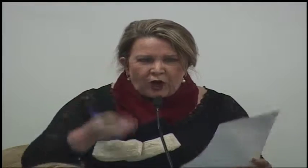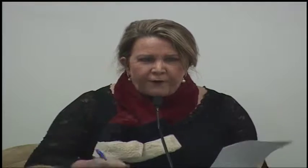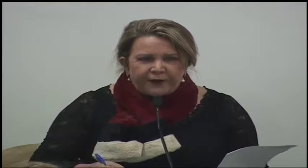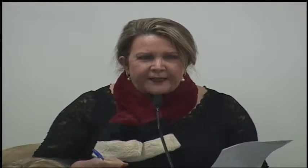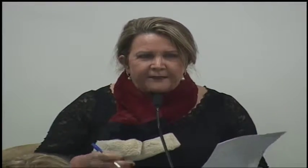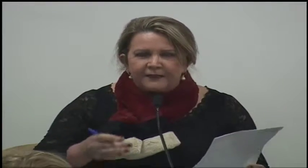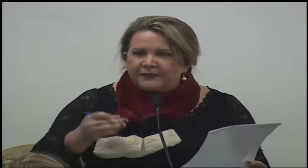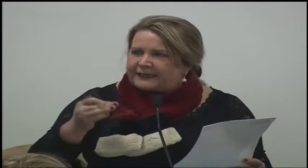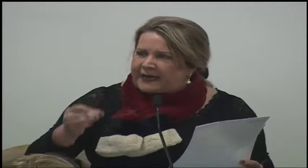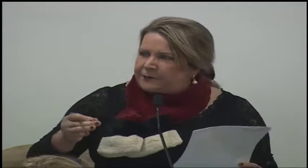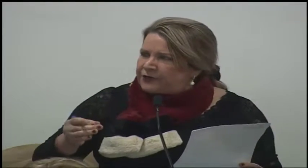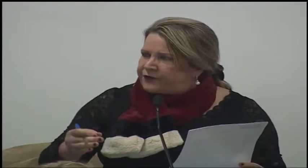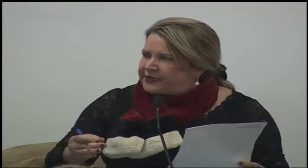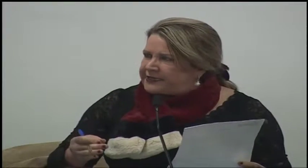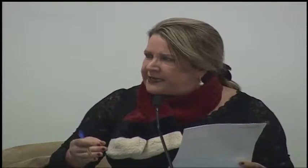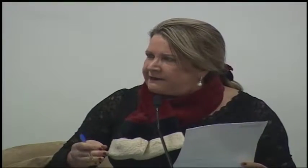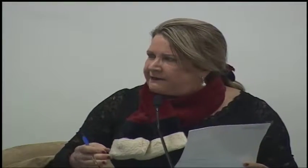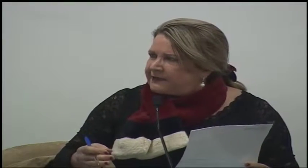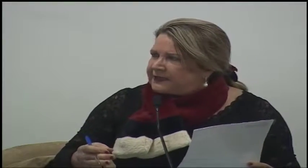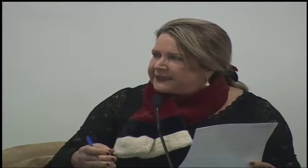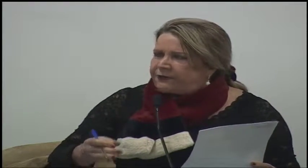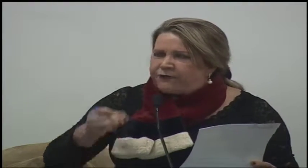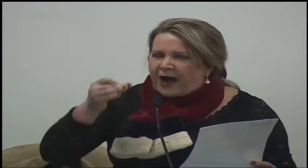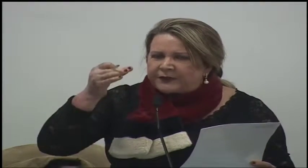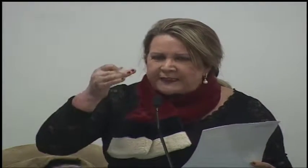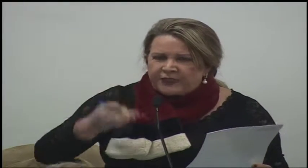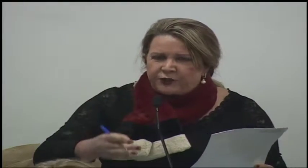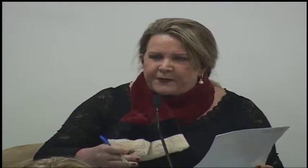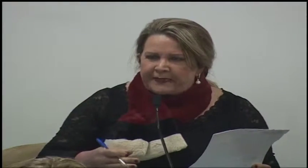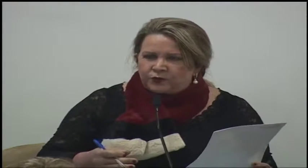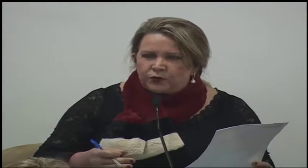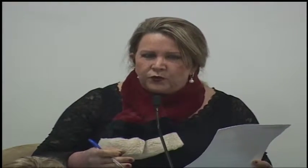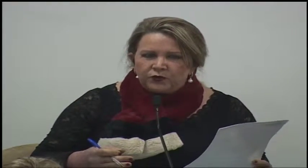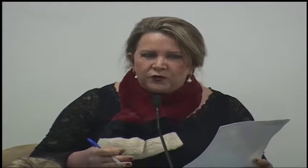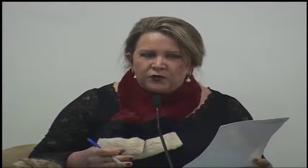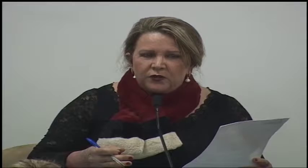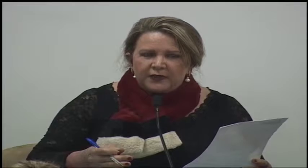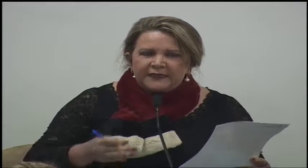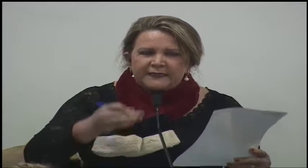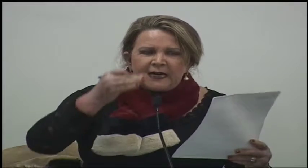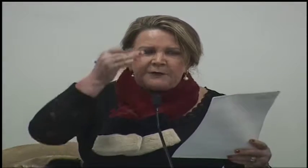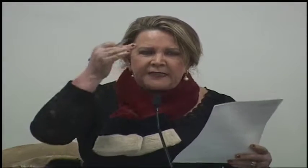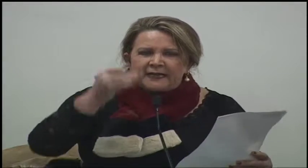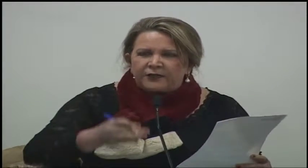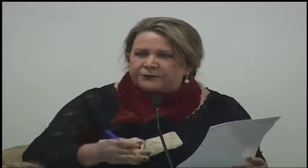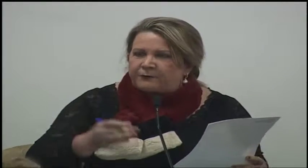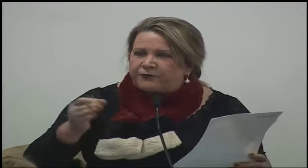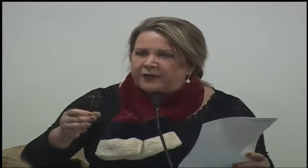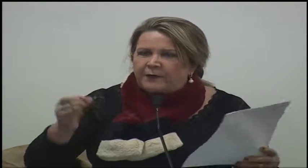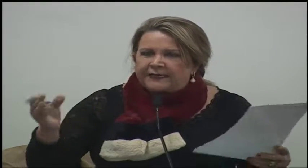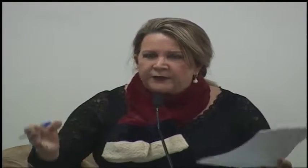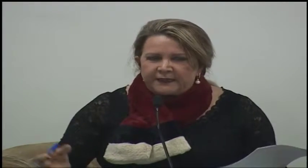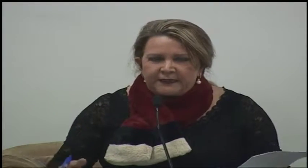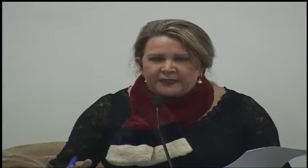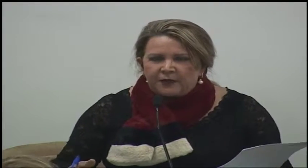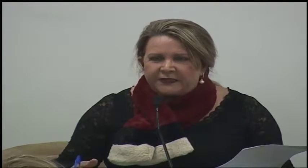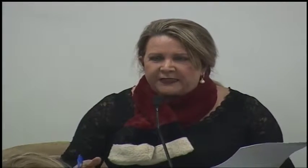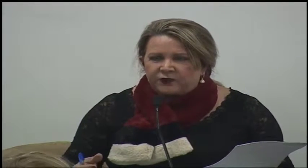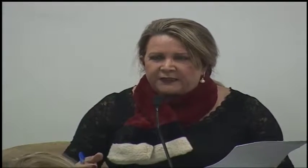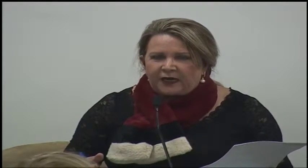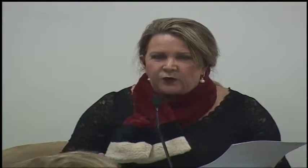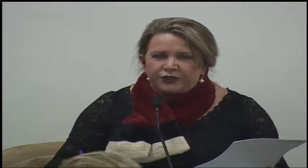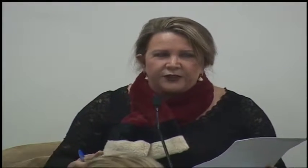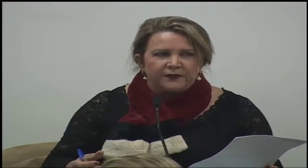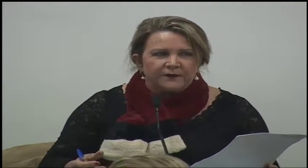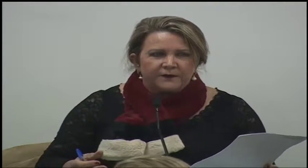que sofrem lá na periferia, que falta atendimento. Exames aí, nós vamos ver como é que estão esses exames, a